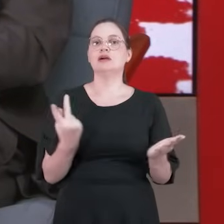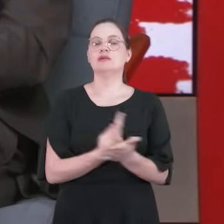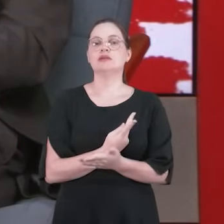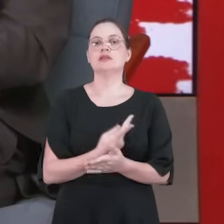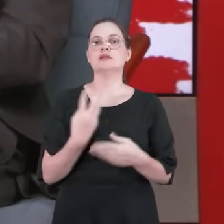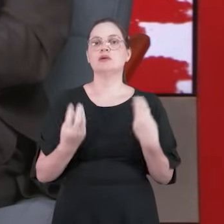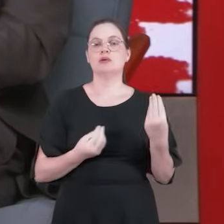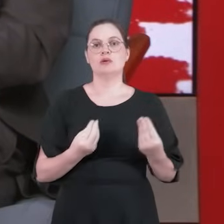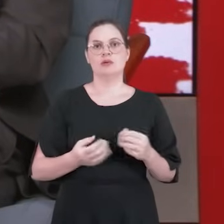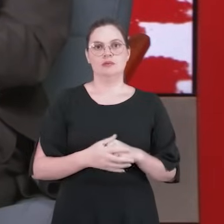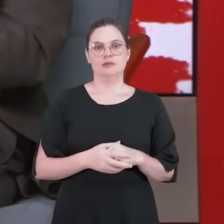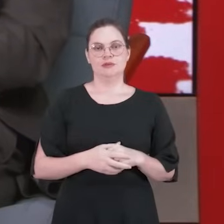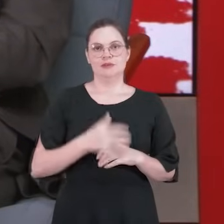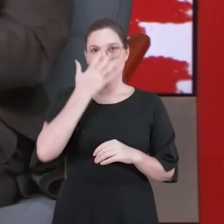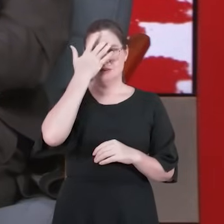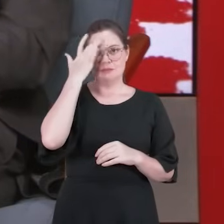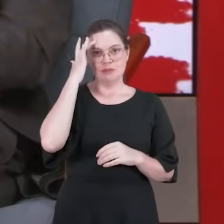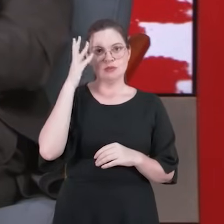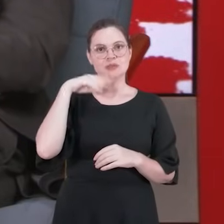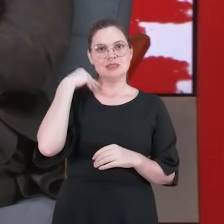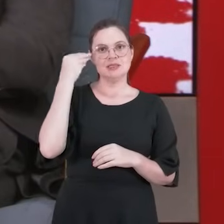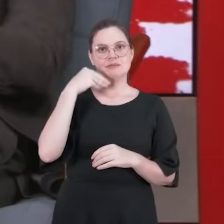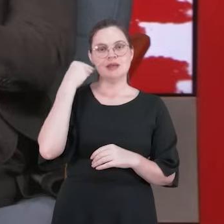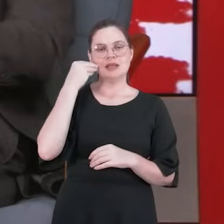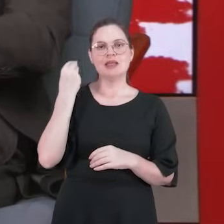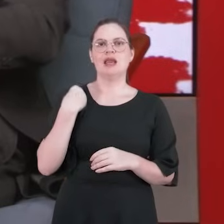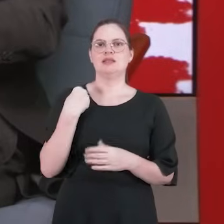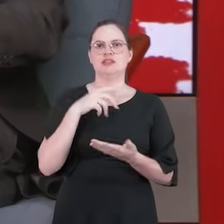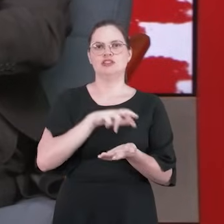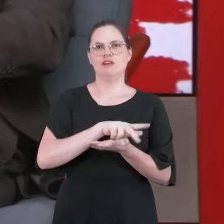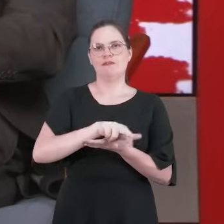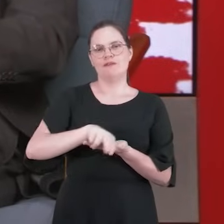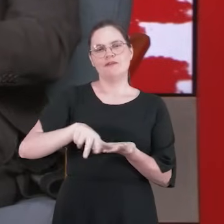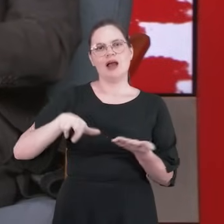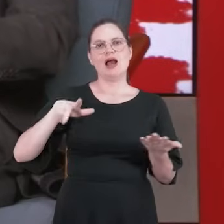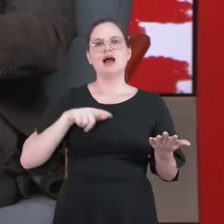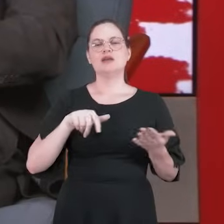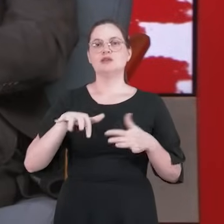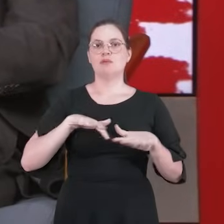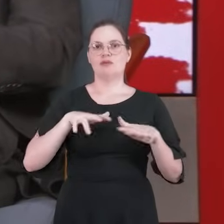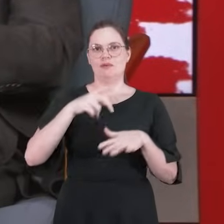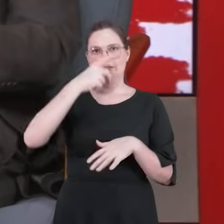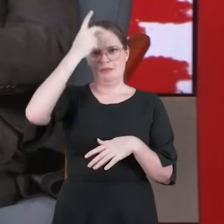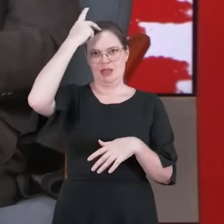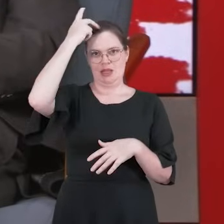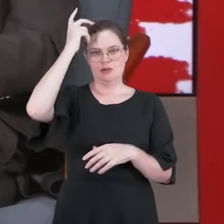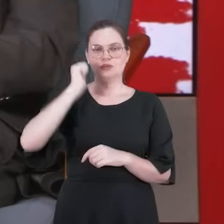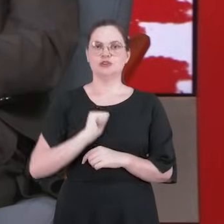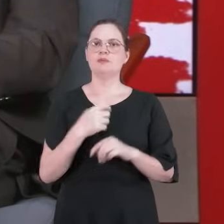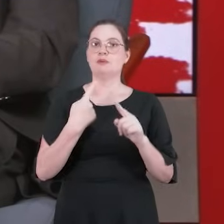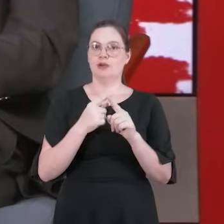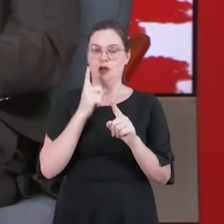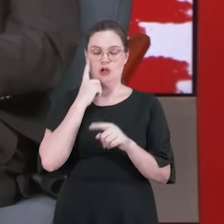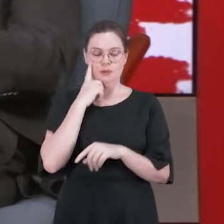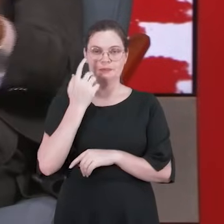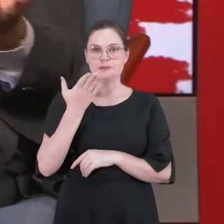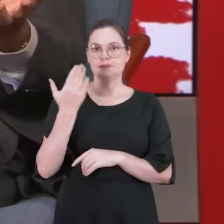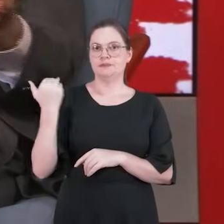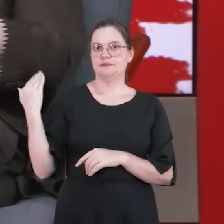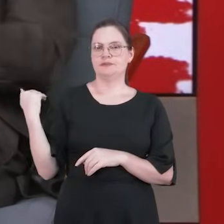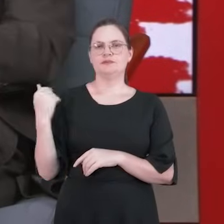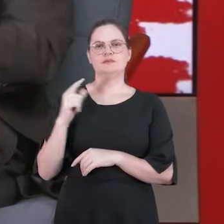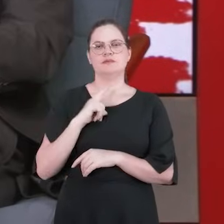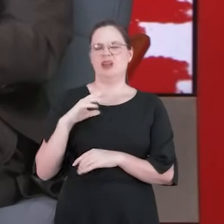de pessoas pentecostais de várias linhas, porque os movimentos pentecostais, naquela